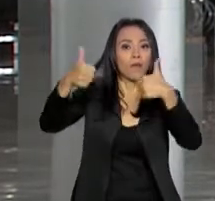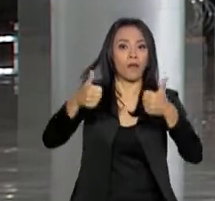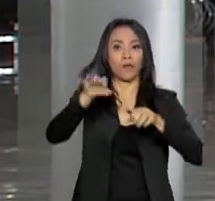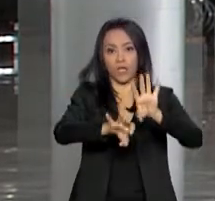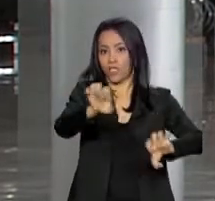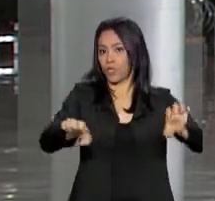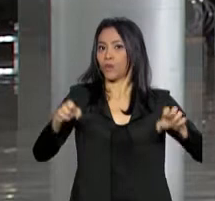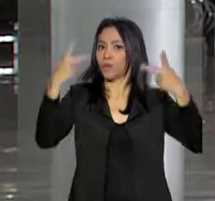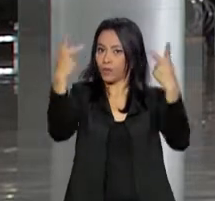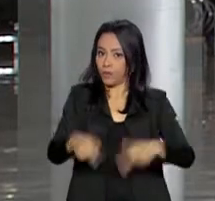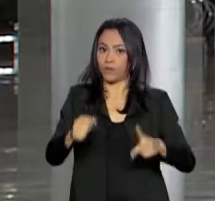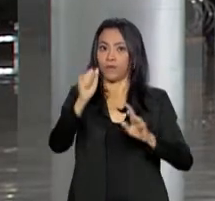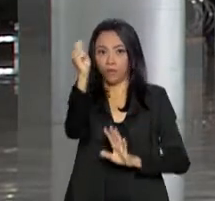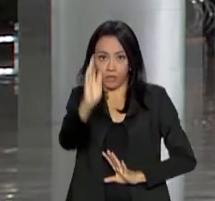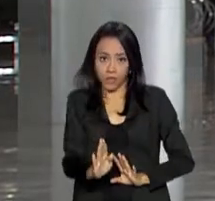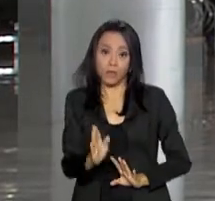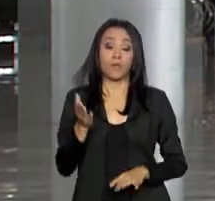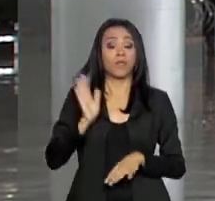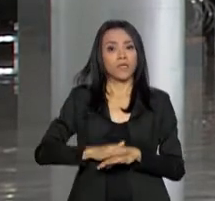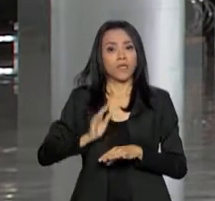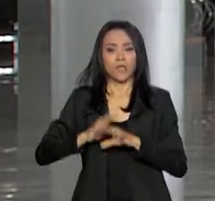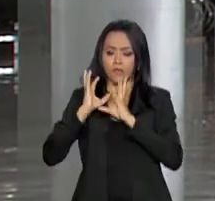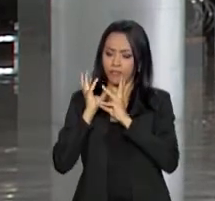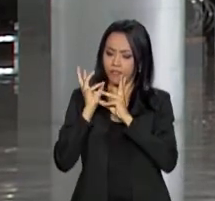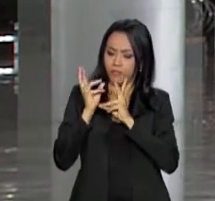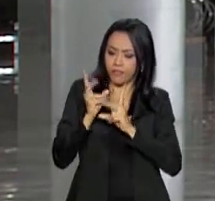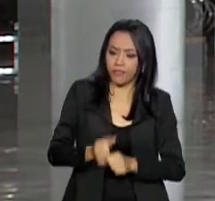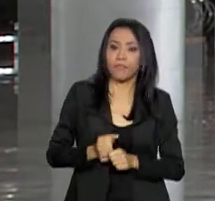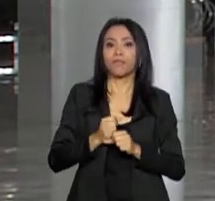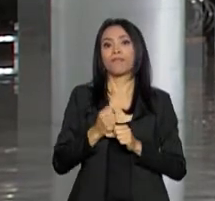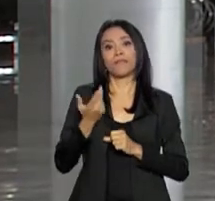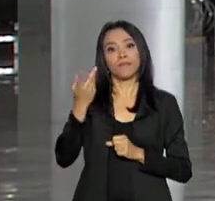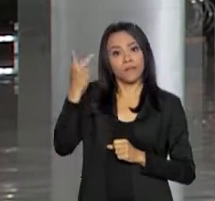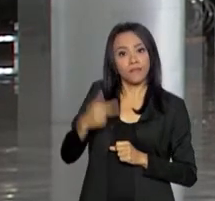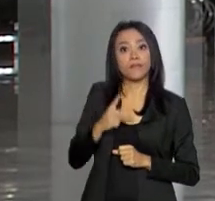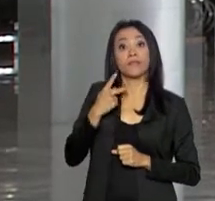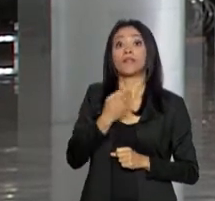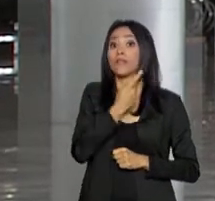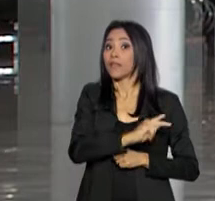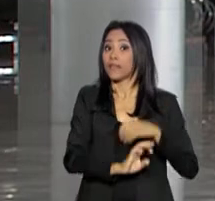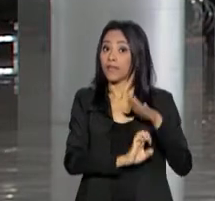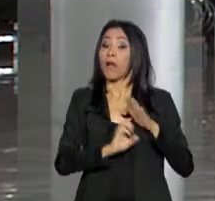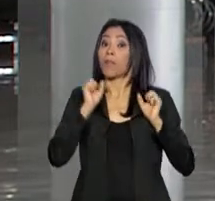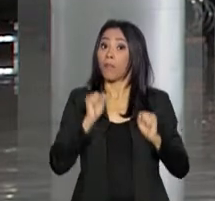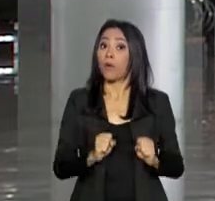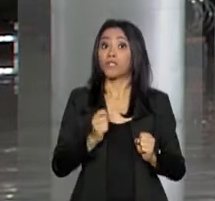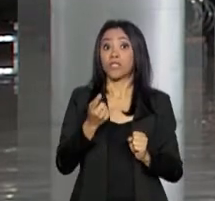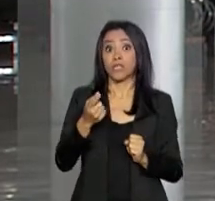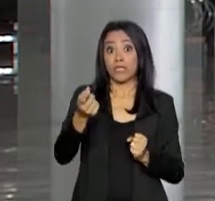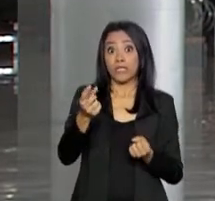brasileira de acordo com os cálculos da siemens a iniciativa pode atrair mais de 50 bilhões